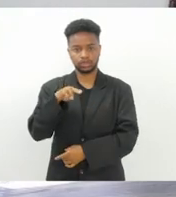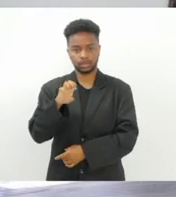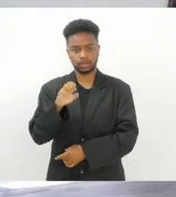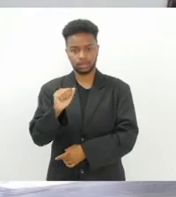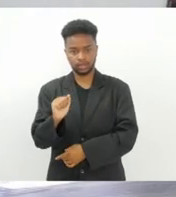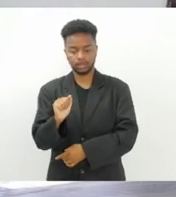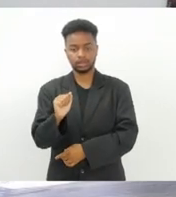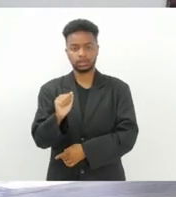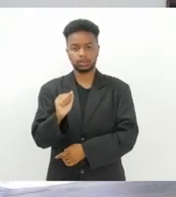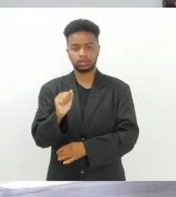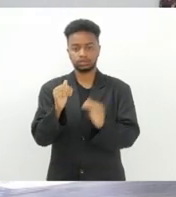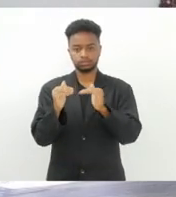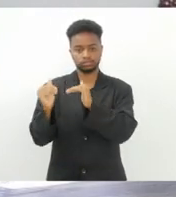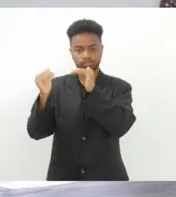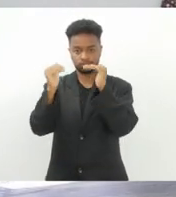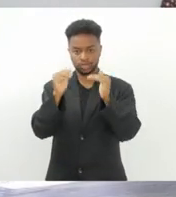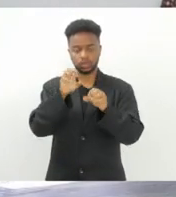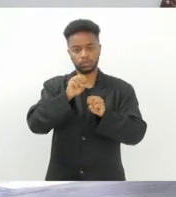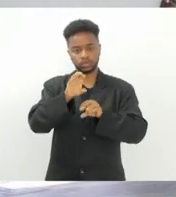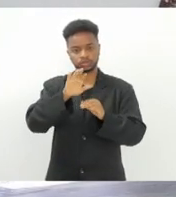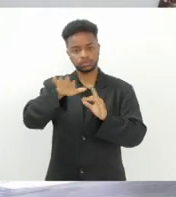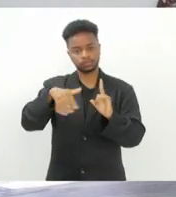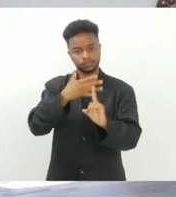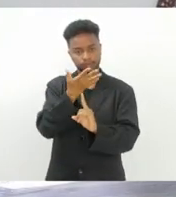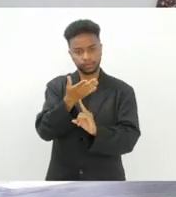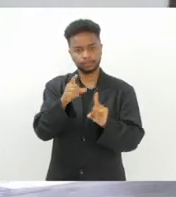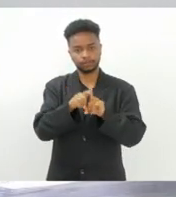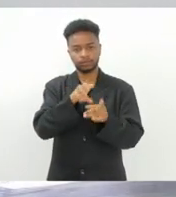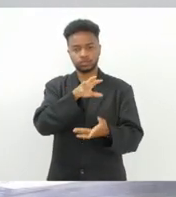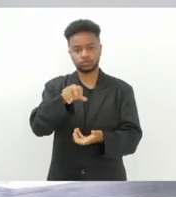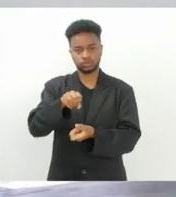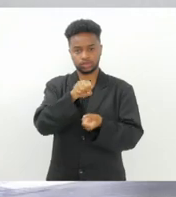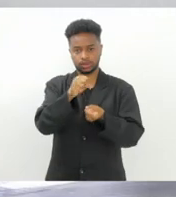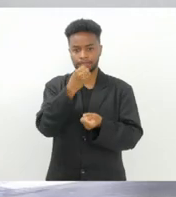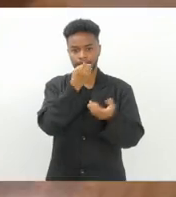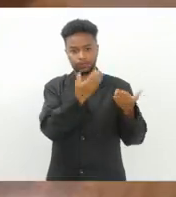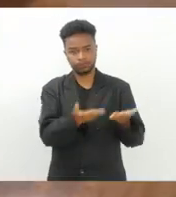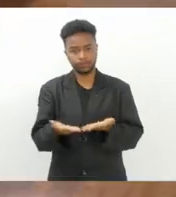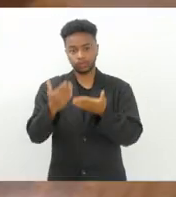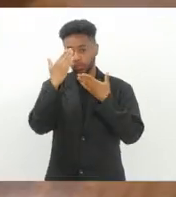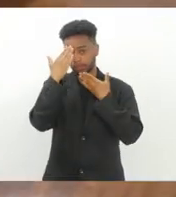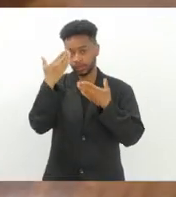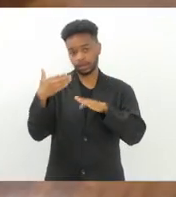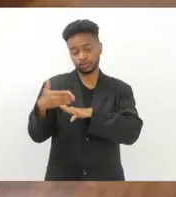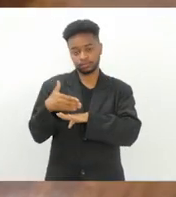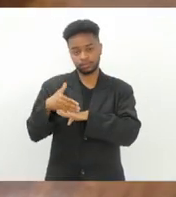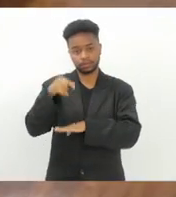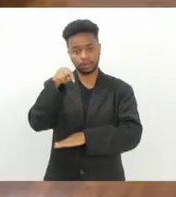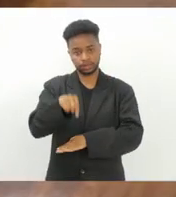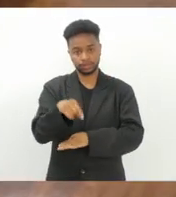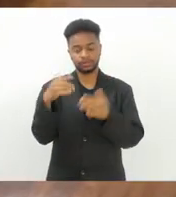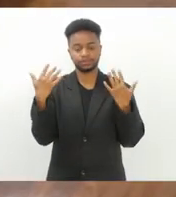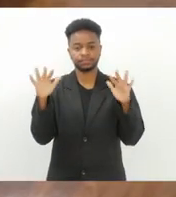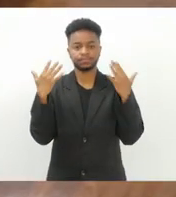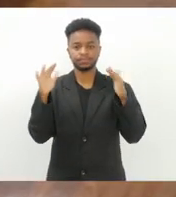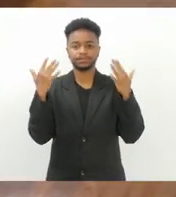Educação Ambiental e Sustentabilidade. Bem-vinda, Irlaine, obrigado aqui pela presença.